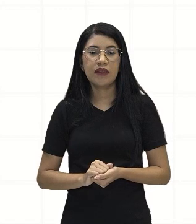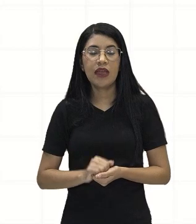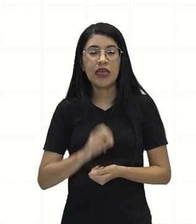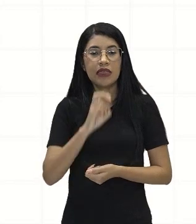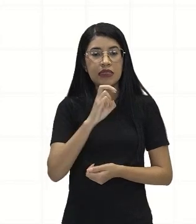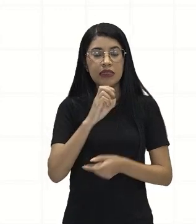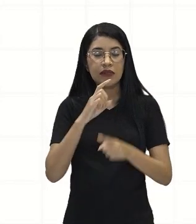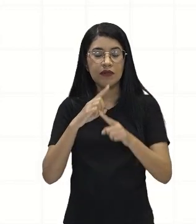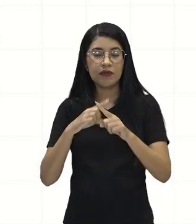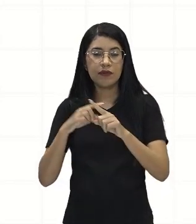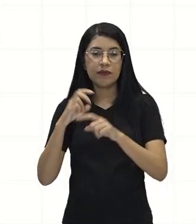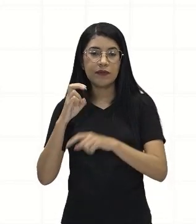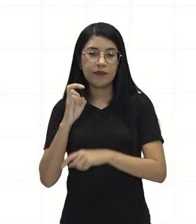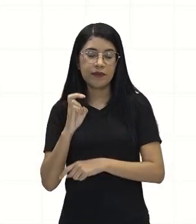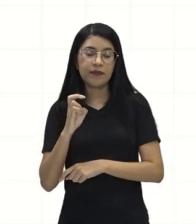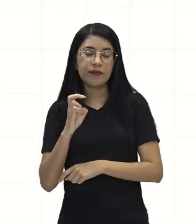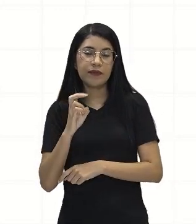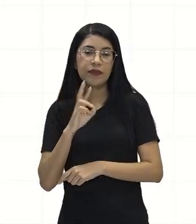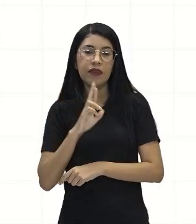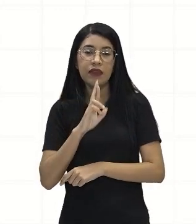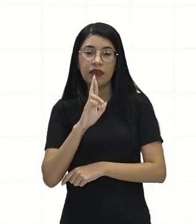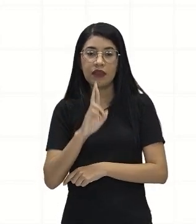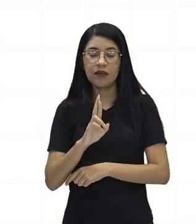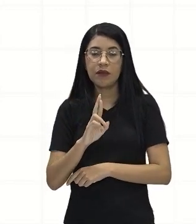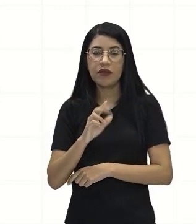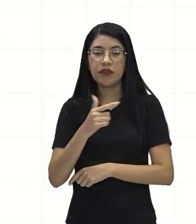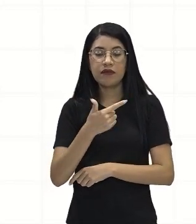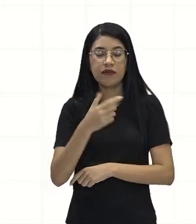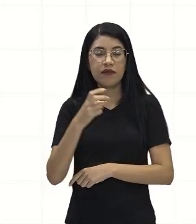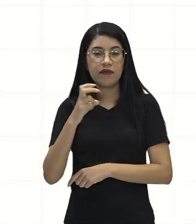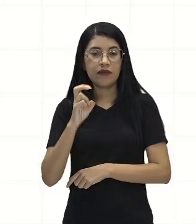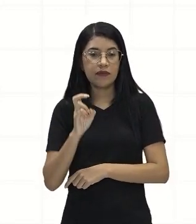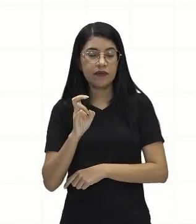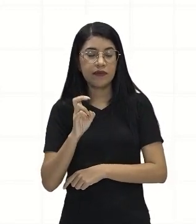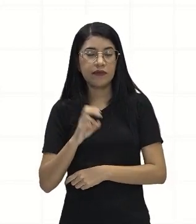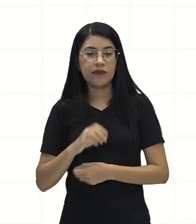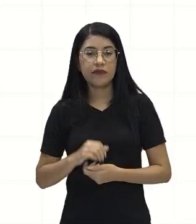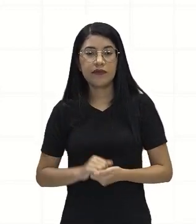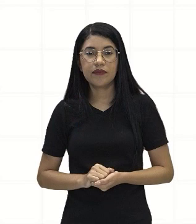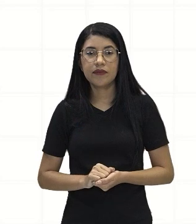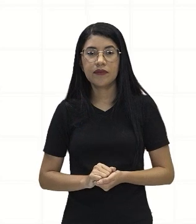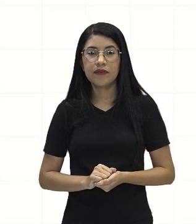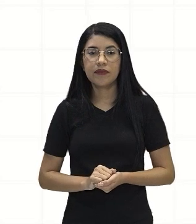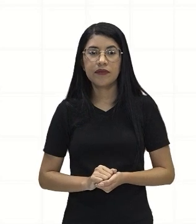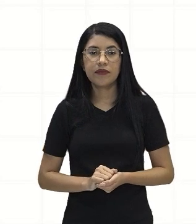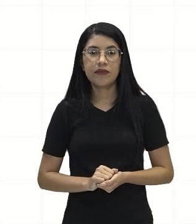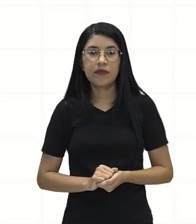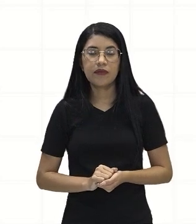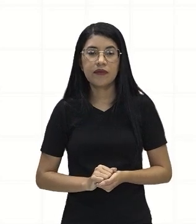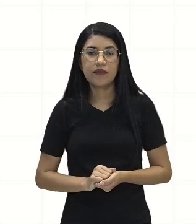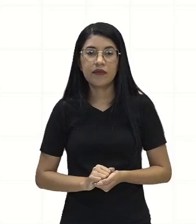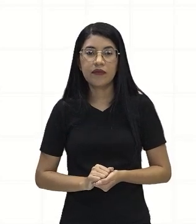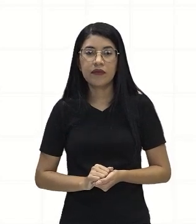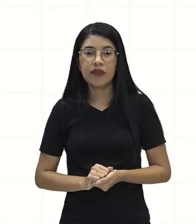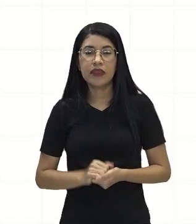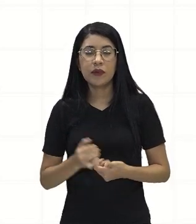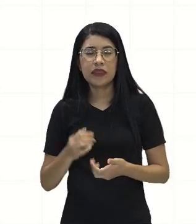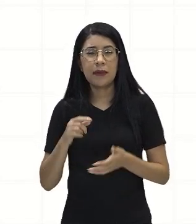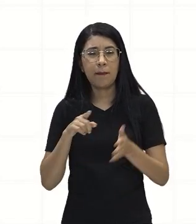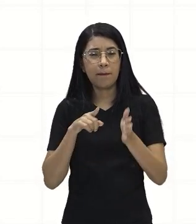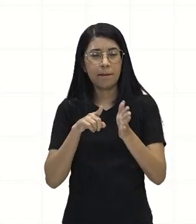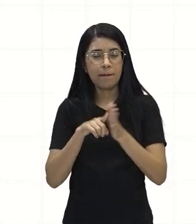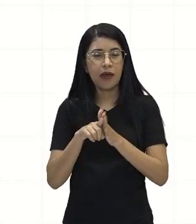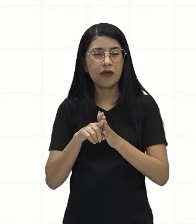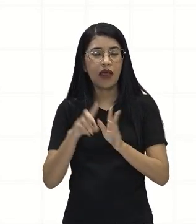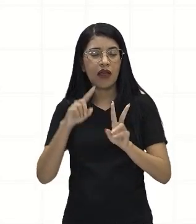vezes 5, que vai nos dar 25. Olha. Então, quando for perguntado qual é a raiz